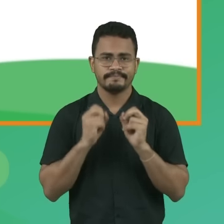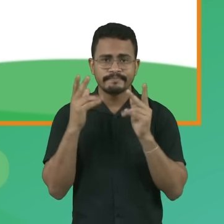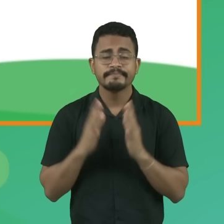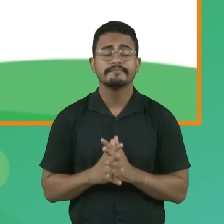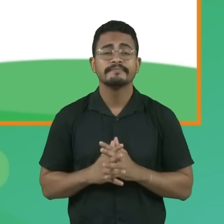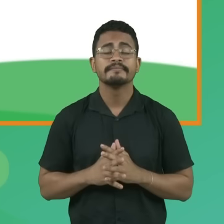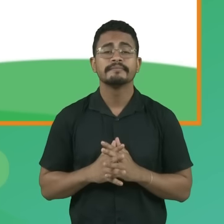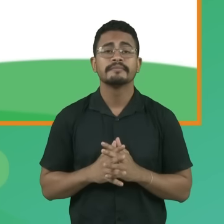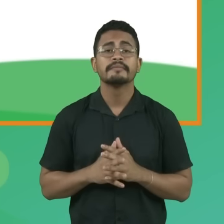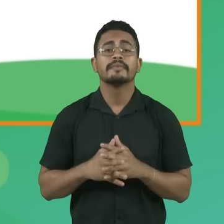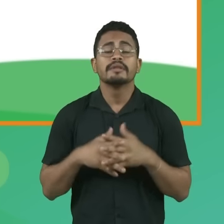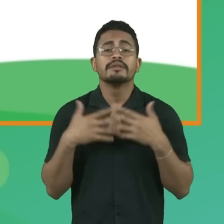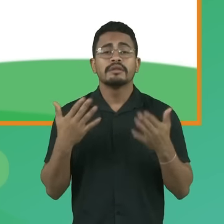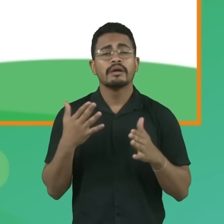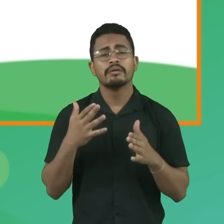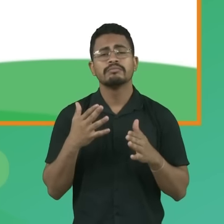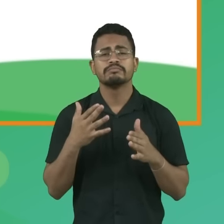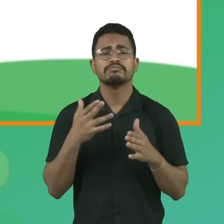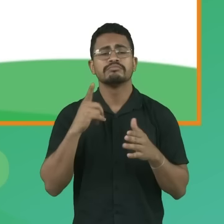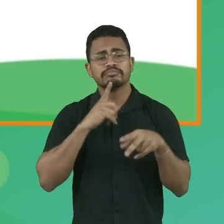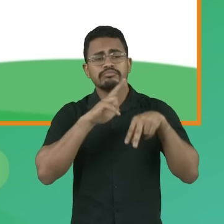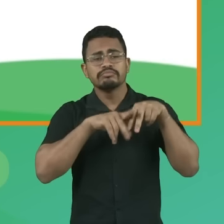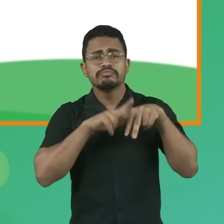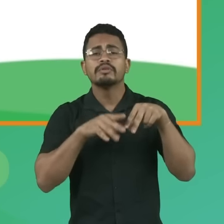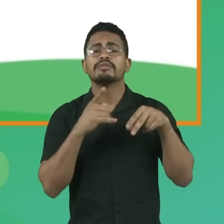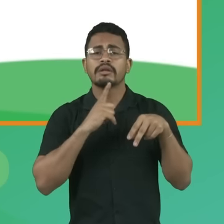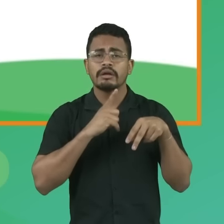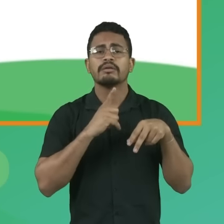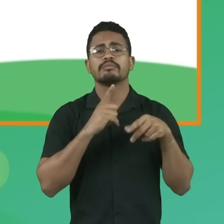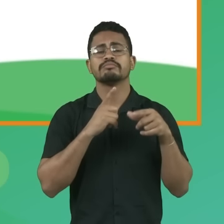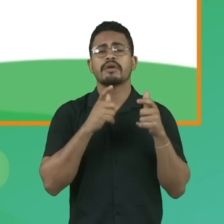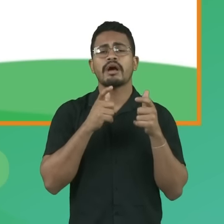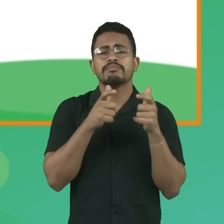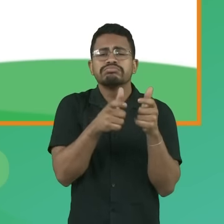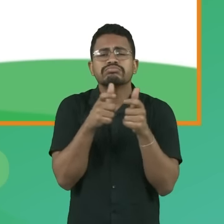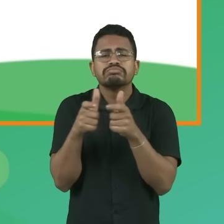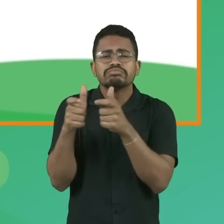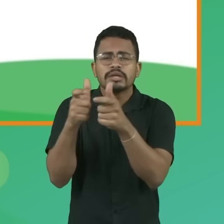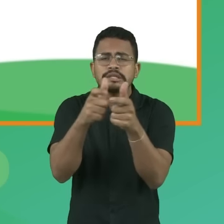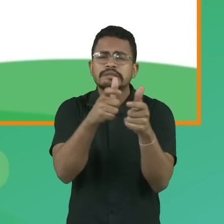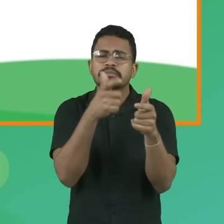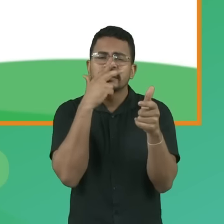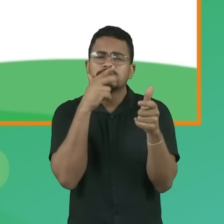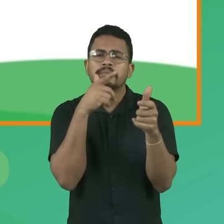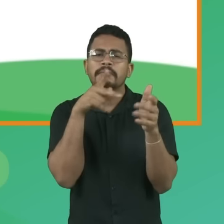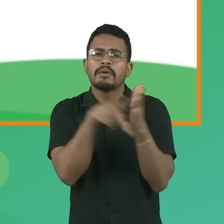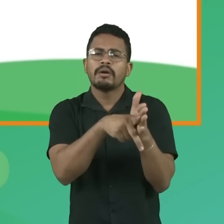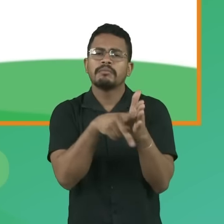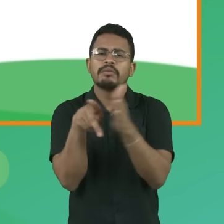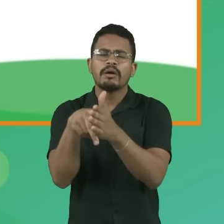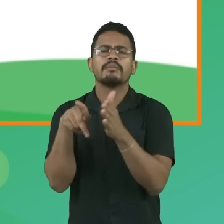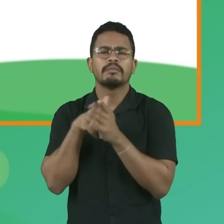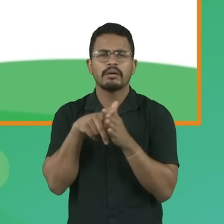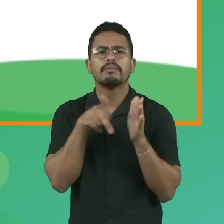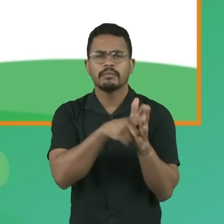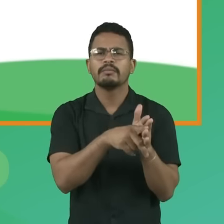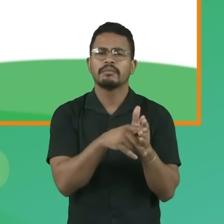Em decorrência do gênero, há também modos e locais específicos de trabalho e de circulação, além de